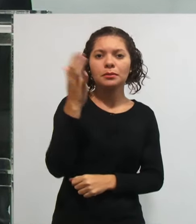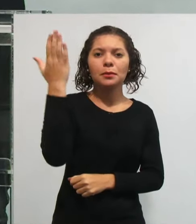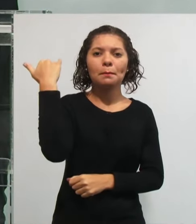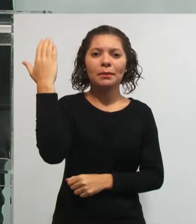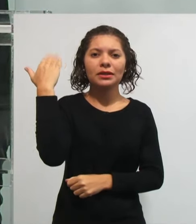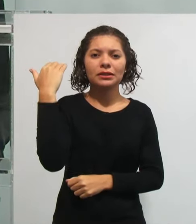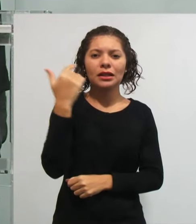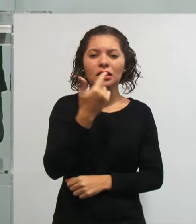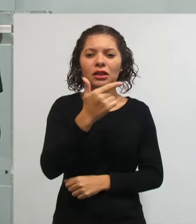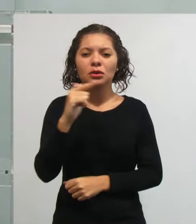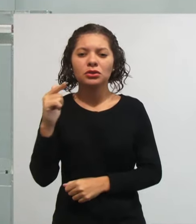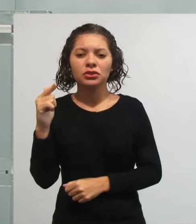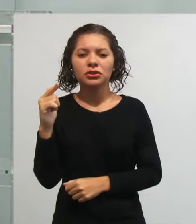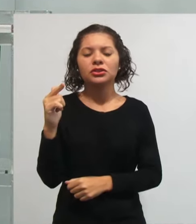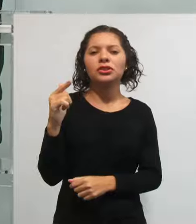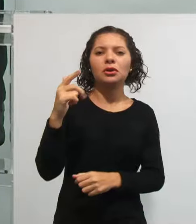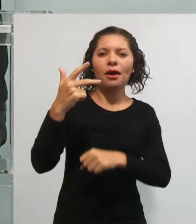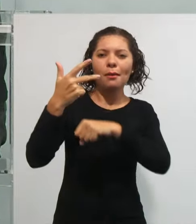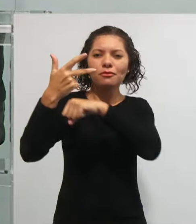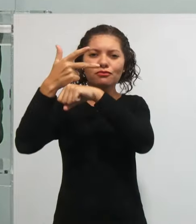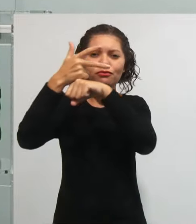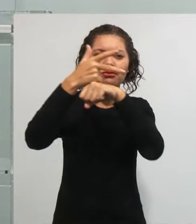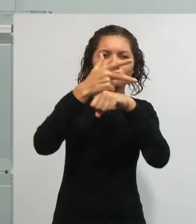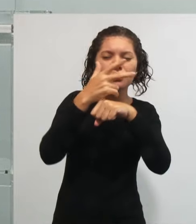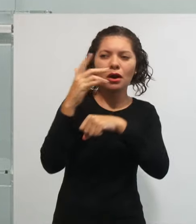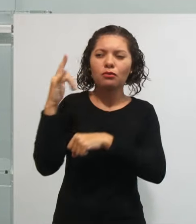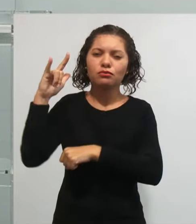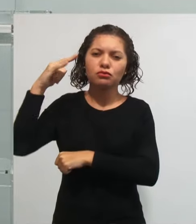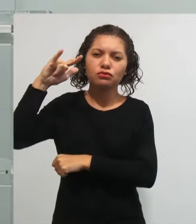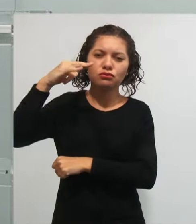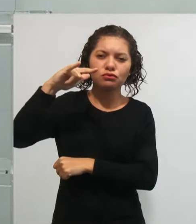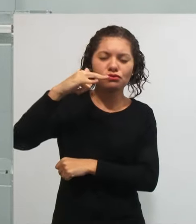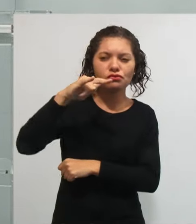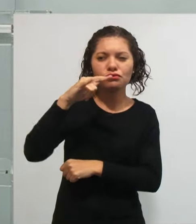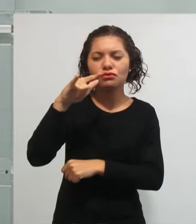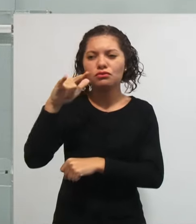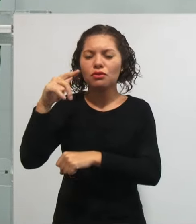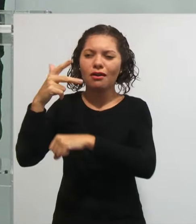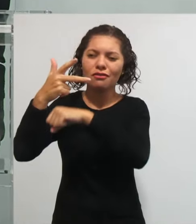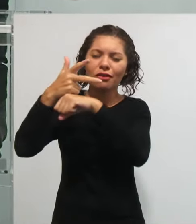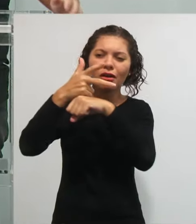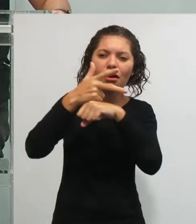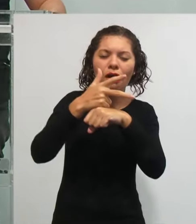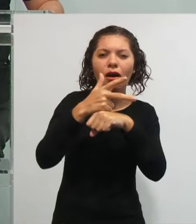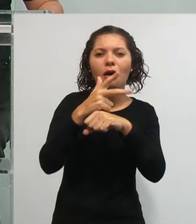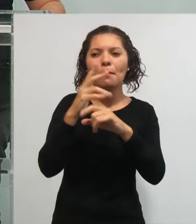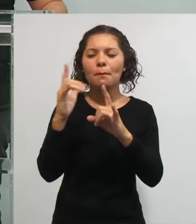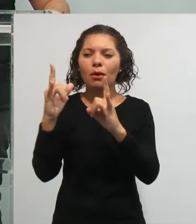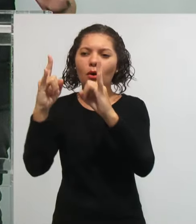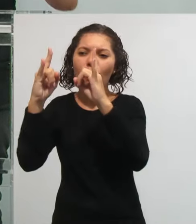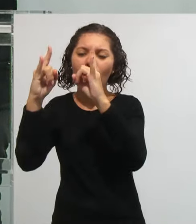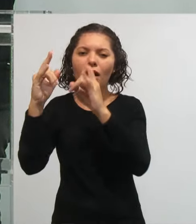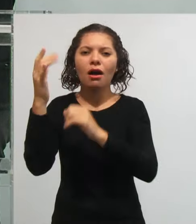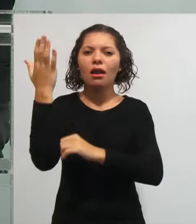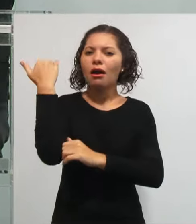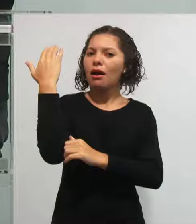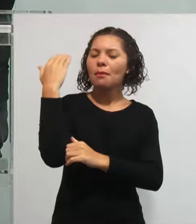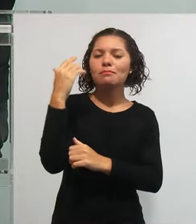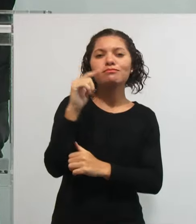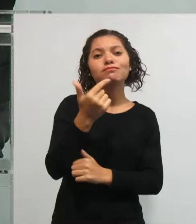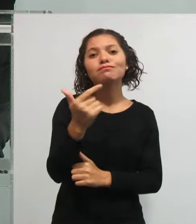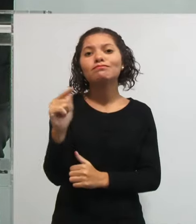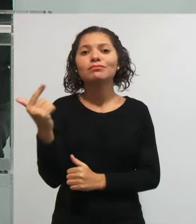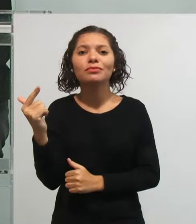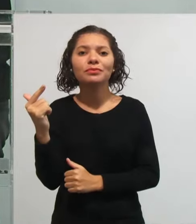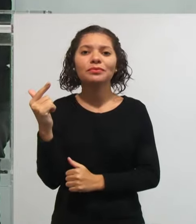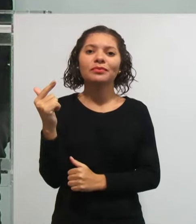fil filmagens aéreas né os drones se aproximando das rodovias daqueles prédios não antigamente eram as pessoas mesmo